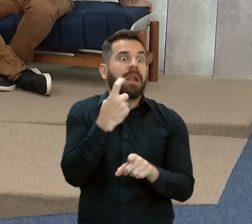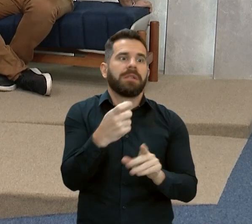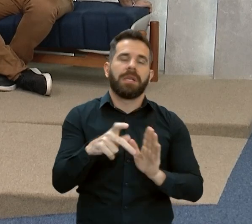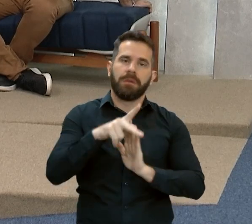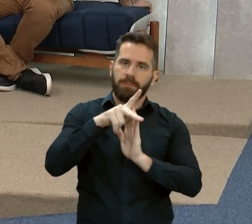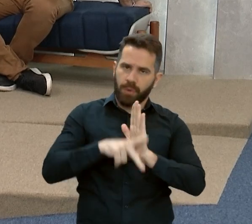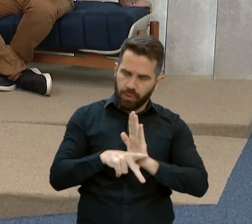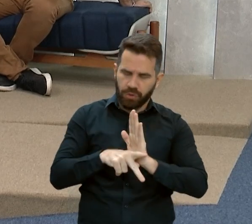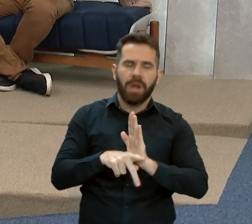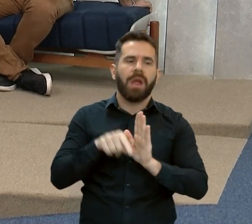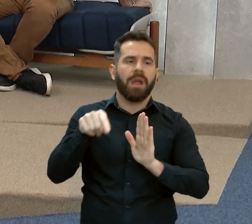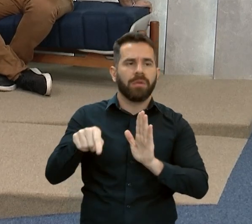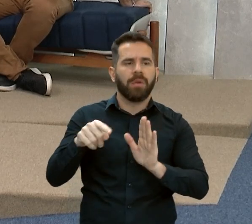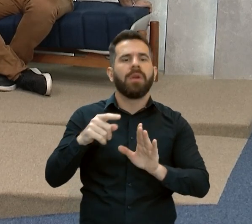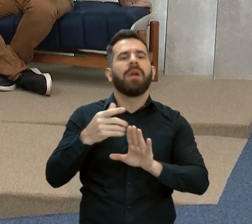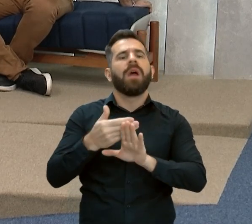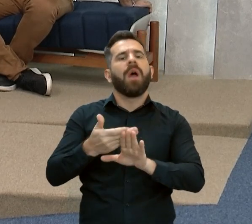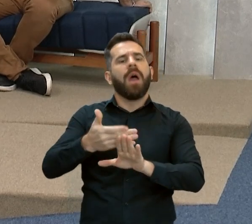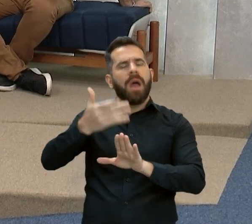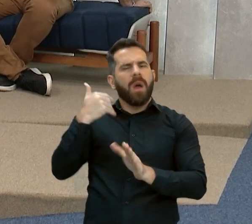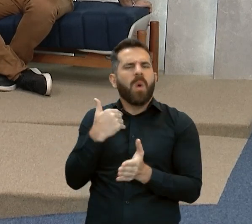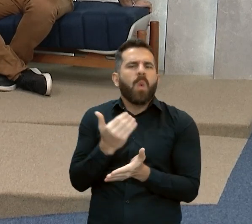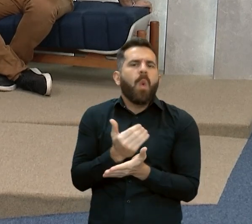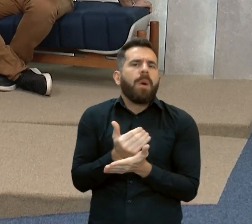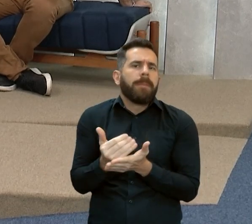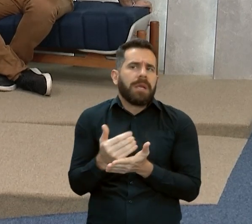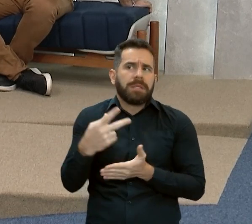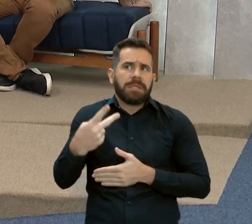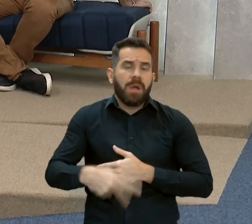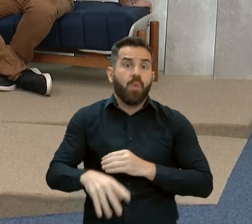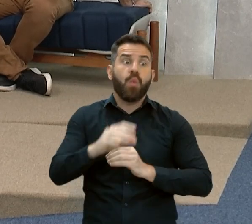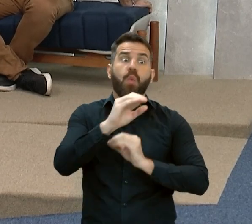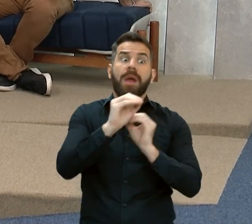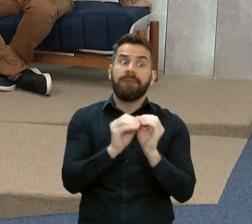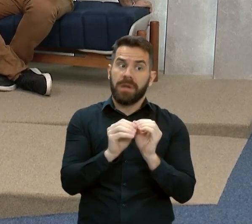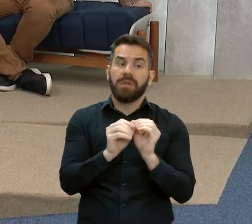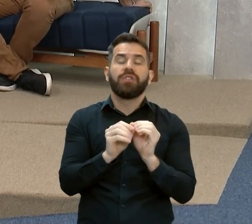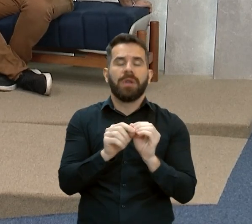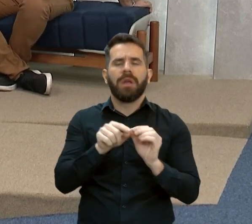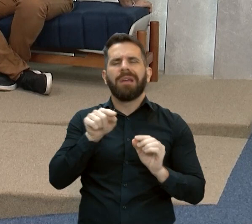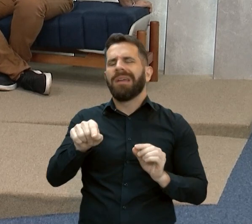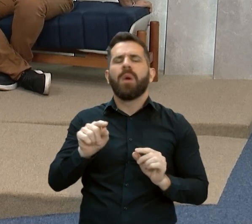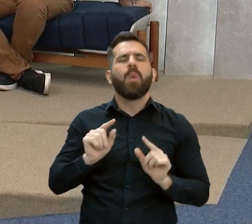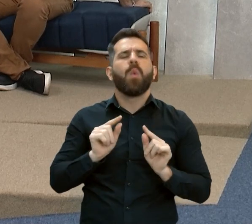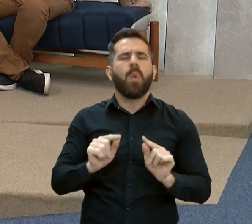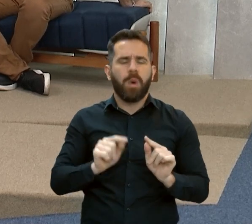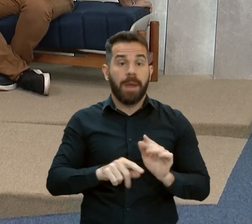estava iniciando um tempo atrás aqui na universidade, né? Então, através de desenvolvimento de projetos, nós conseguimos ali,